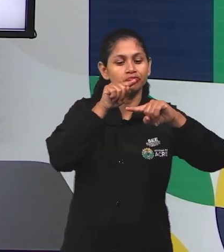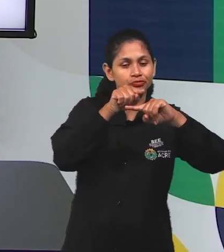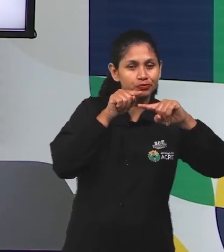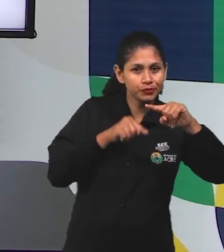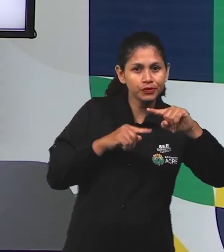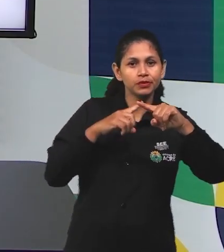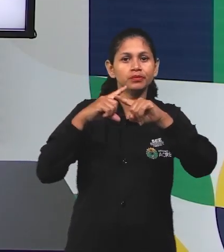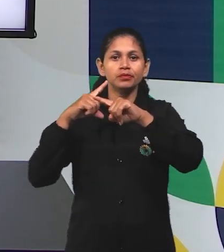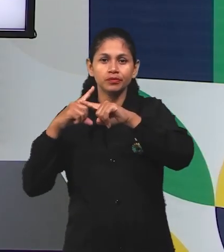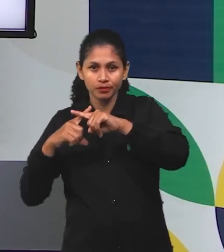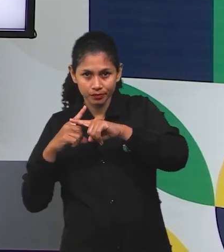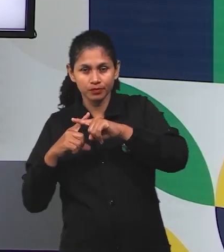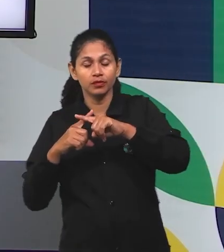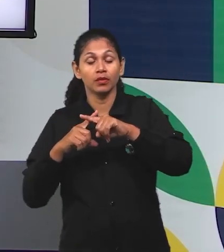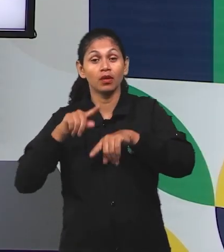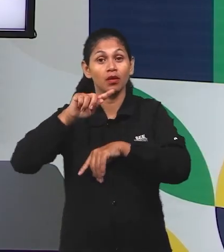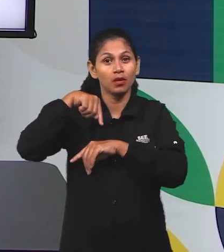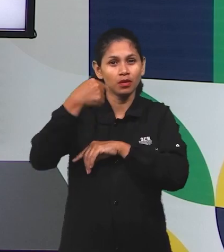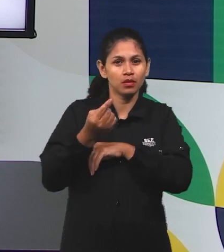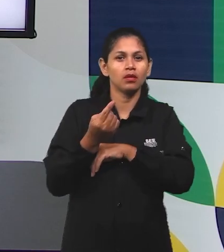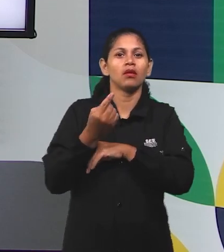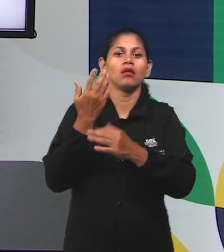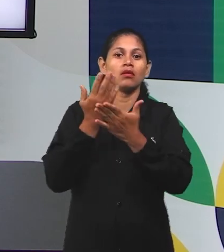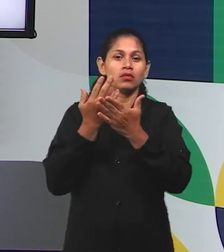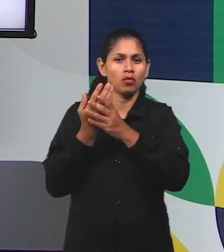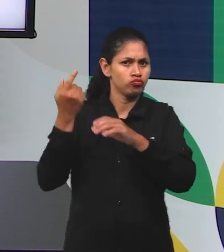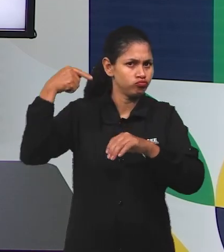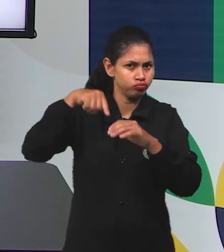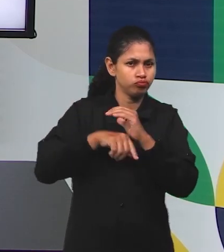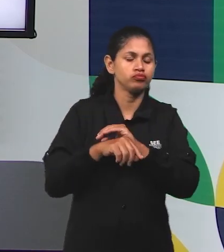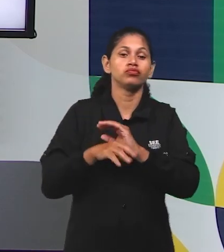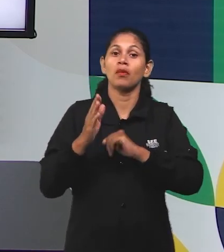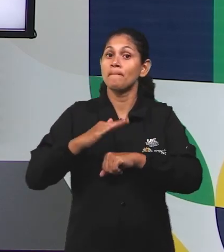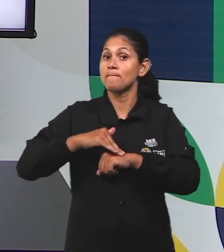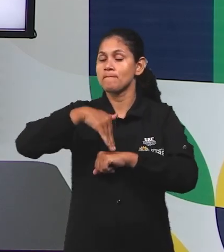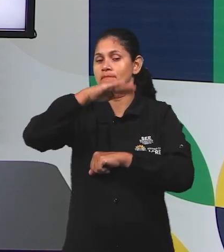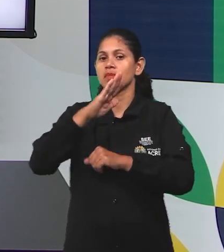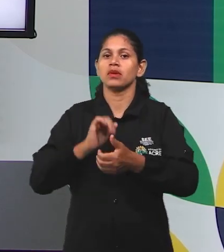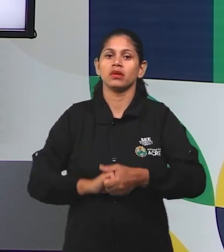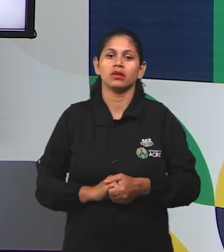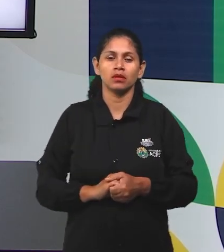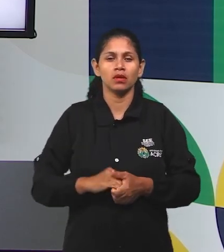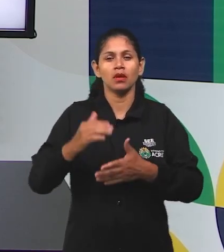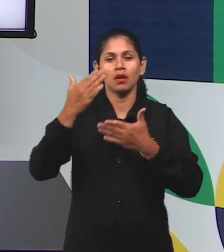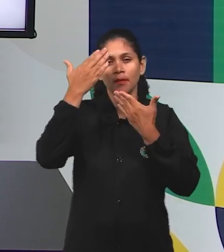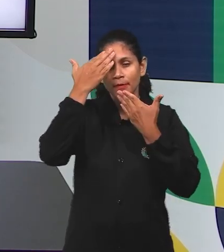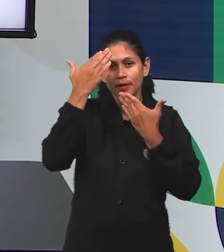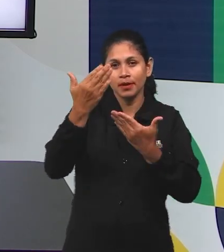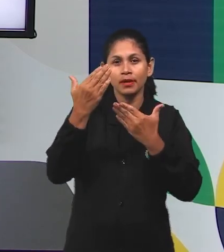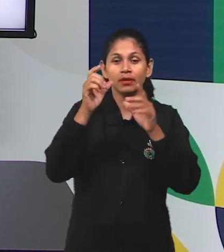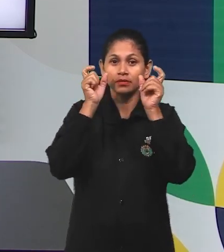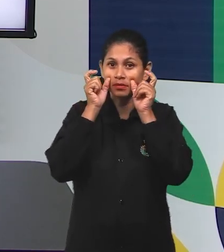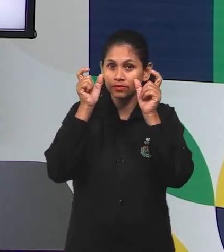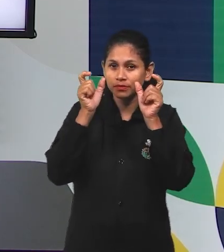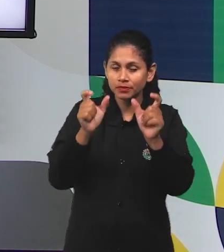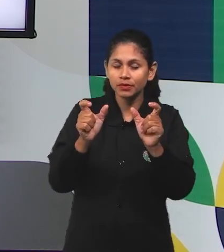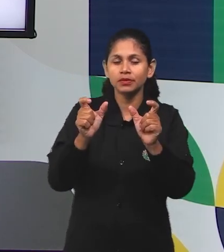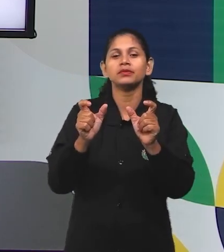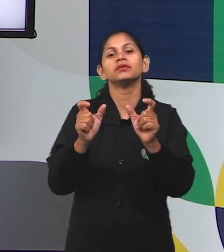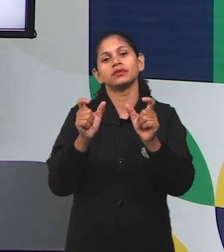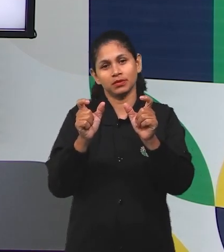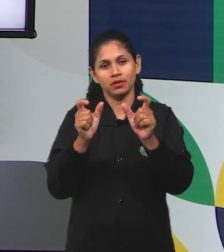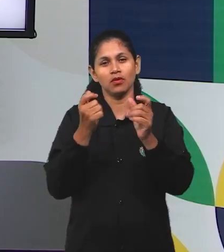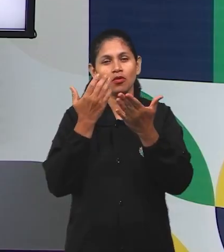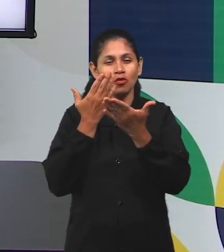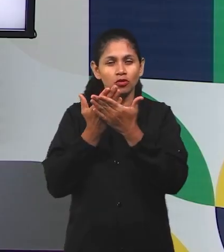nos aprofundar mais nesse assunto, tá certo? Então, muito obrigado, obrigado pela sua atenção, por nos ouvir,